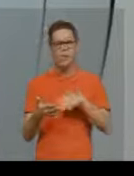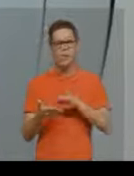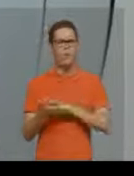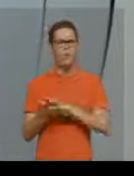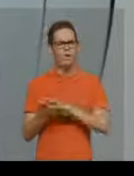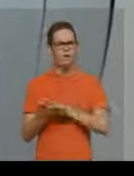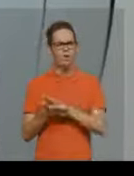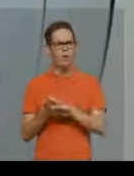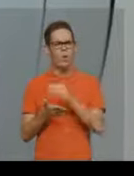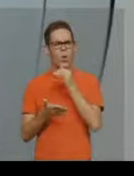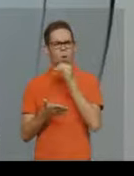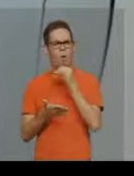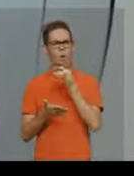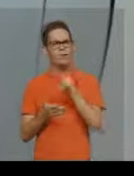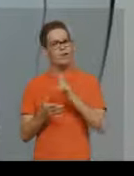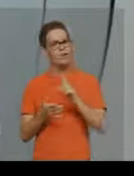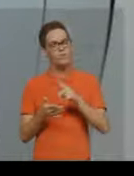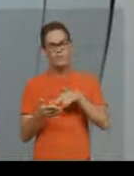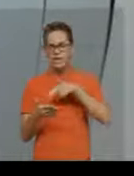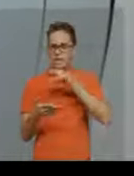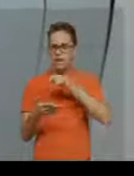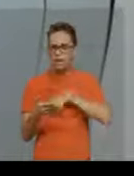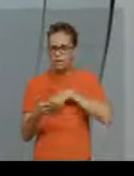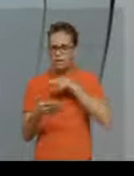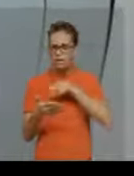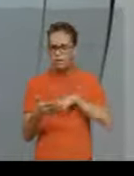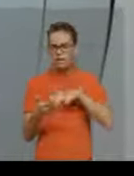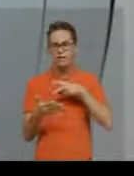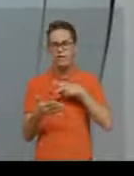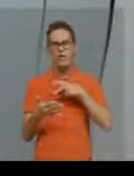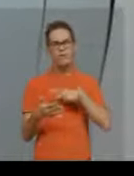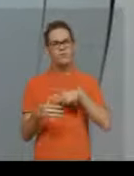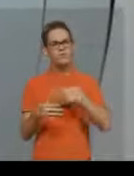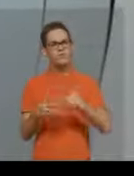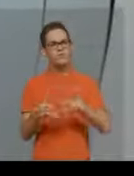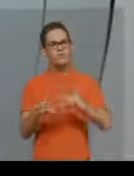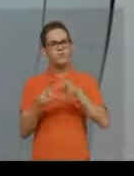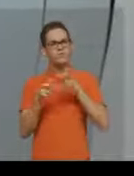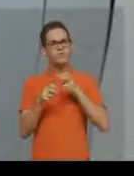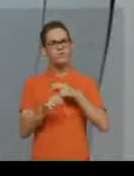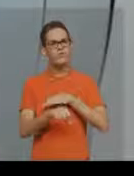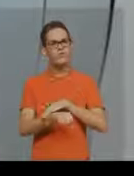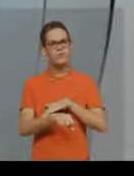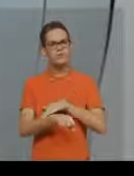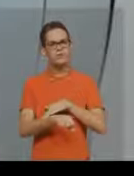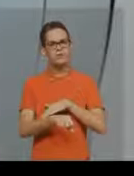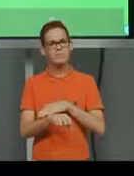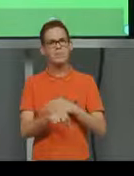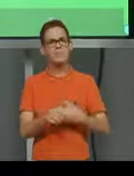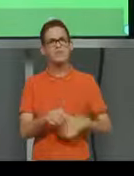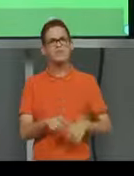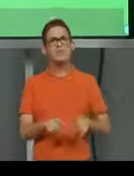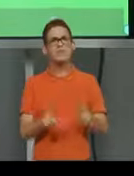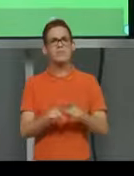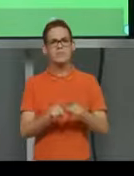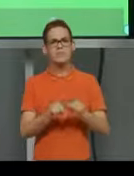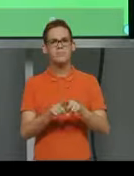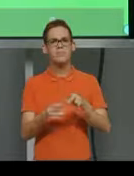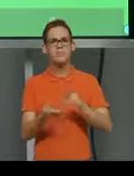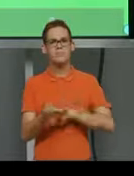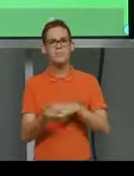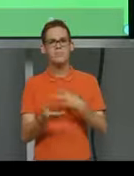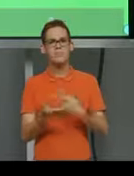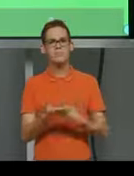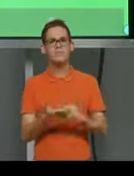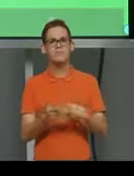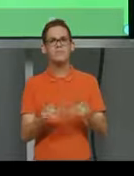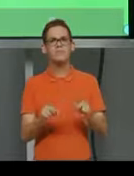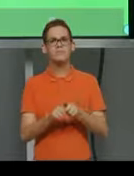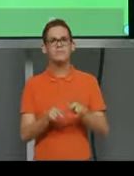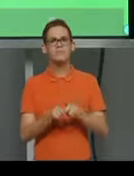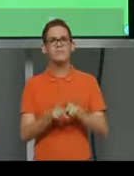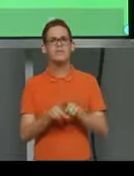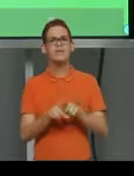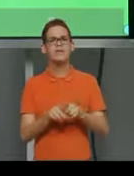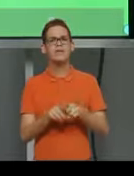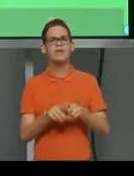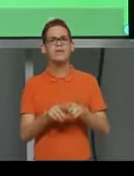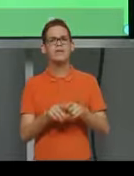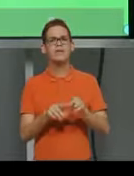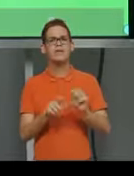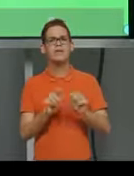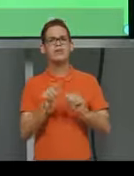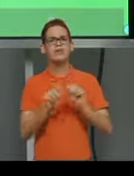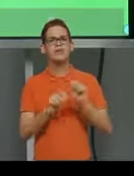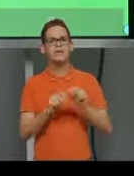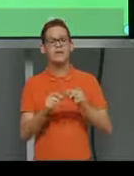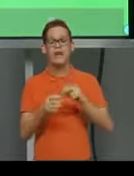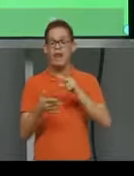nada especificamente, é para cultivar a sensibilidade. E te permite, né, a interpretação, né? De formar essa coisa